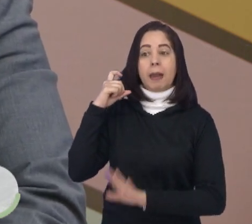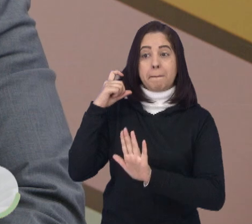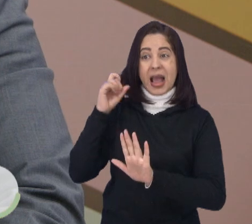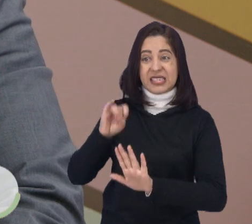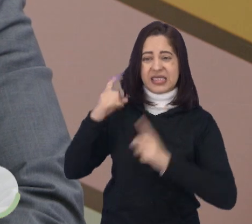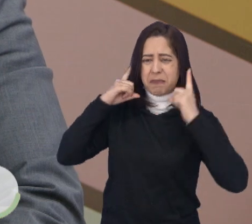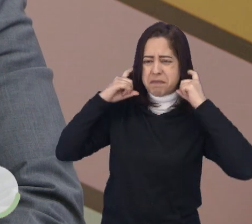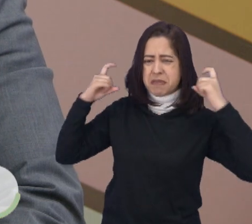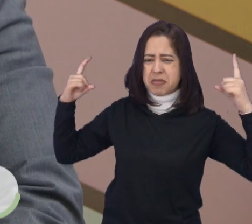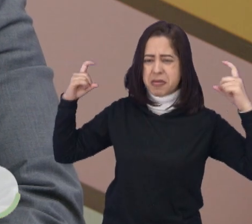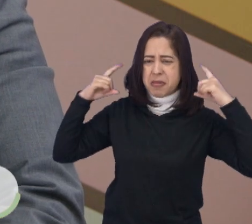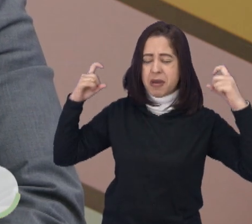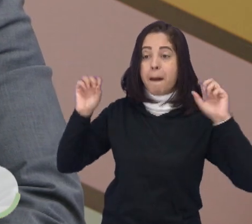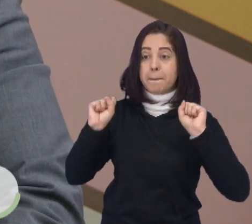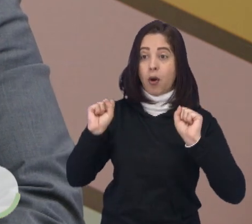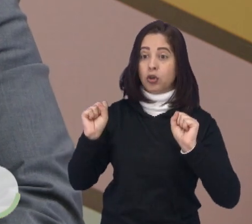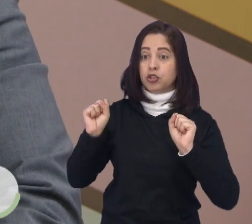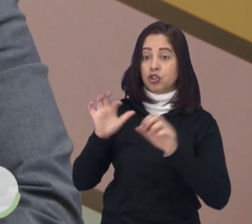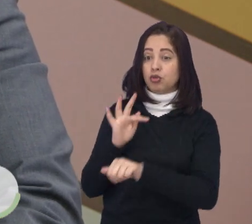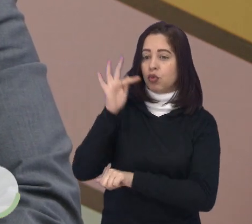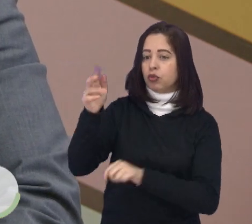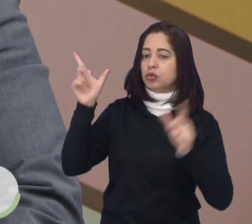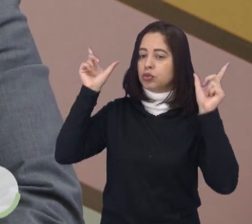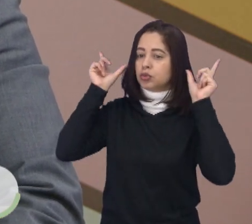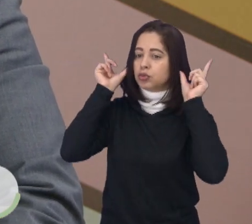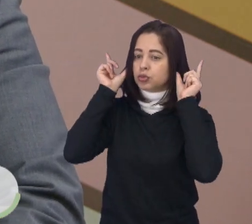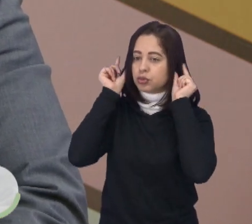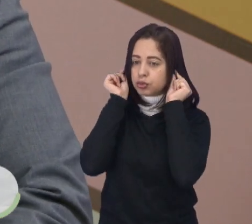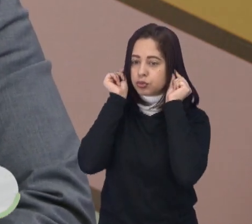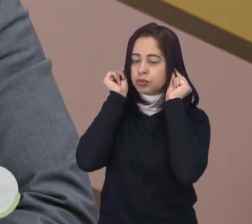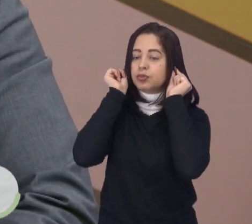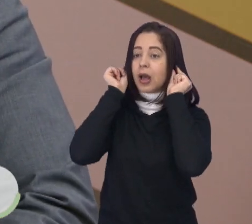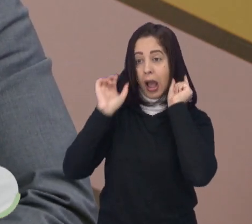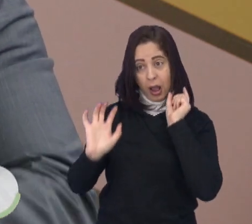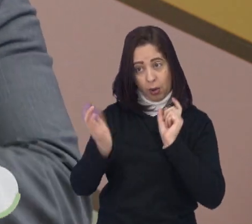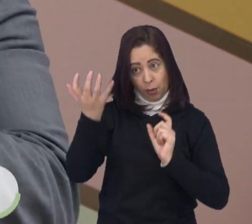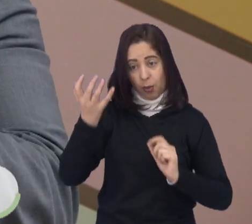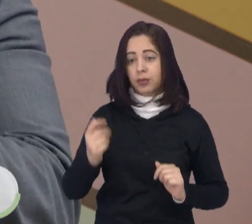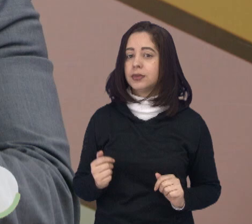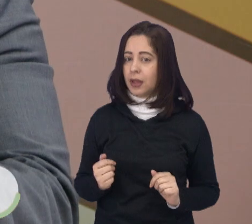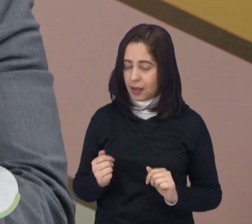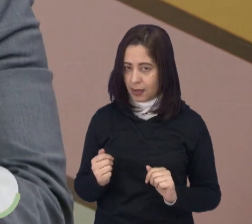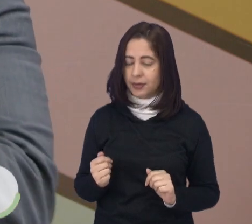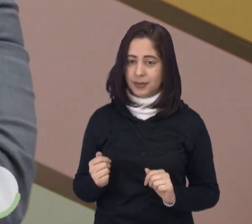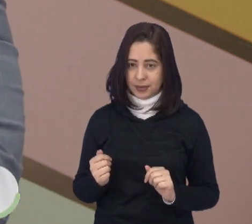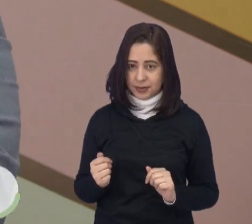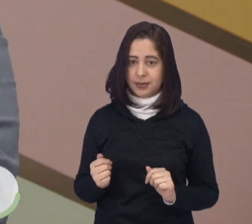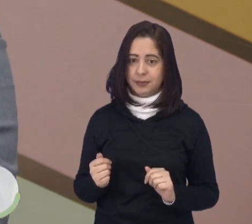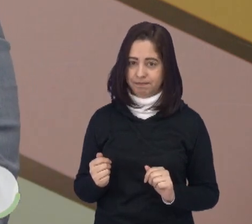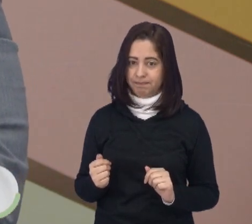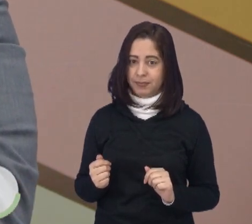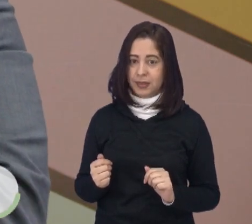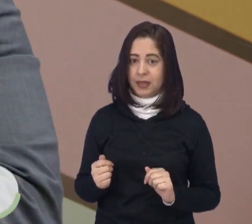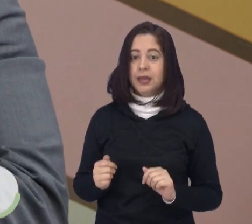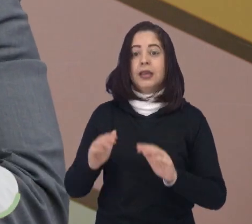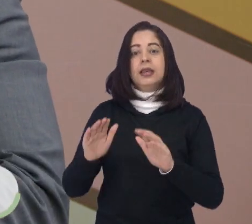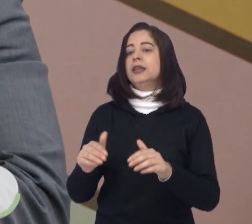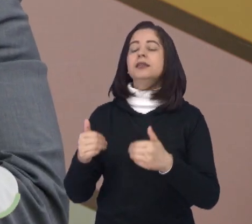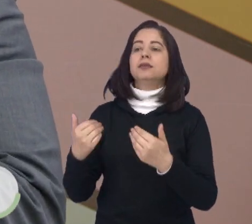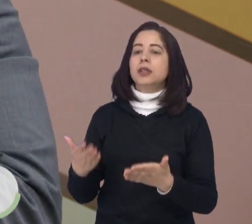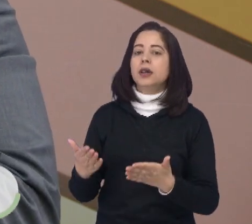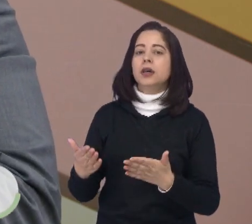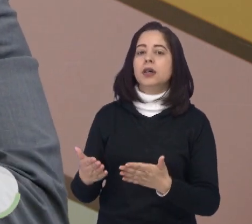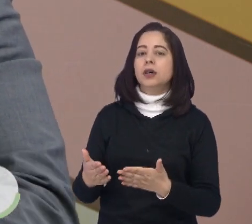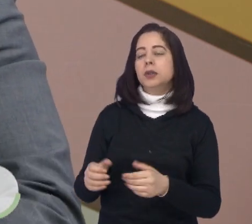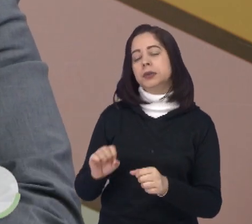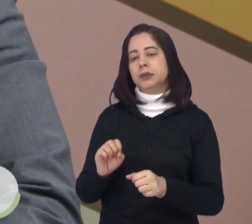perda auditiva, né? Que a gente chama de perda auditiva induzida por ruído, que pode ser ocupacional ou não, tá? Tanto uma